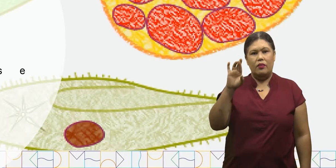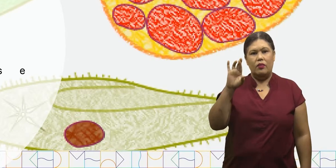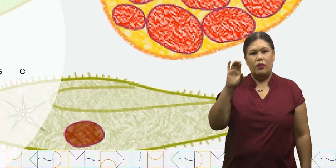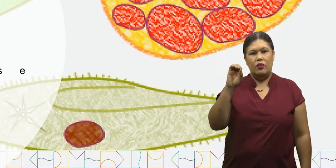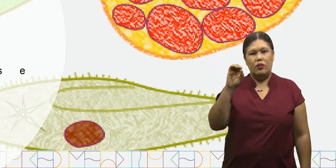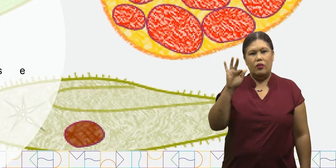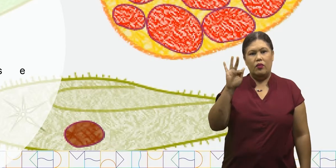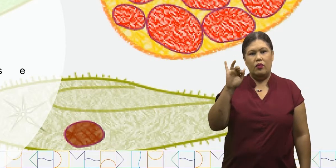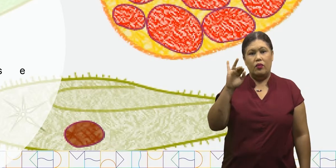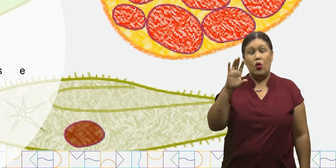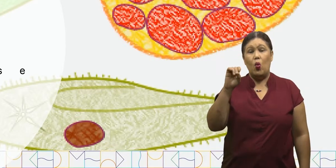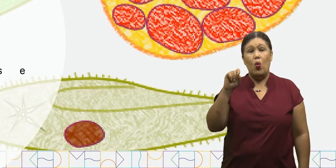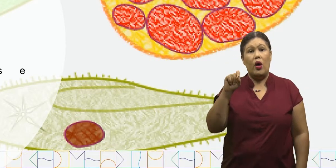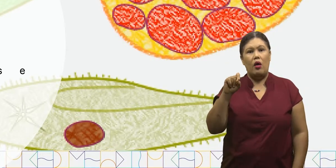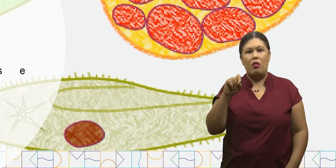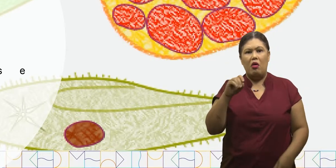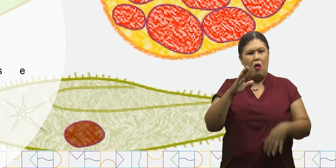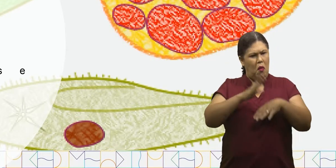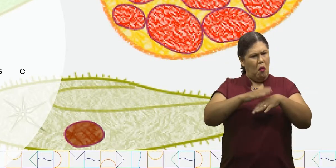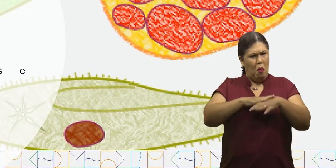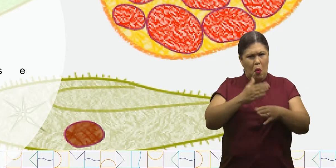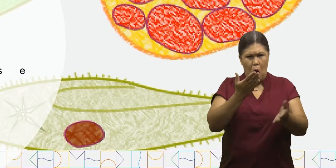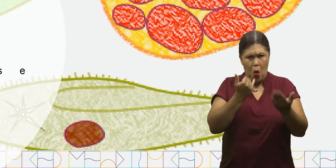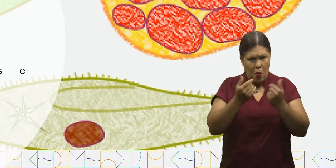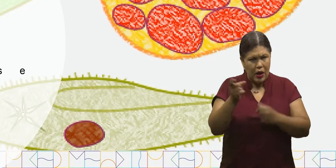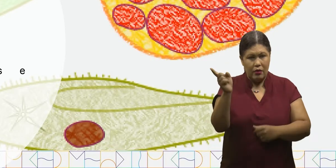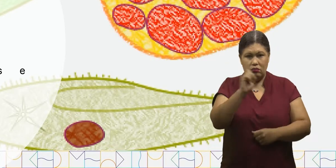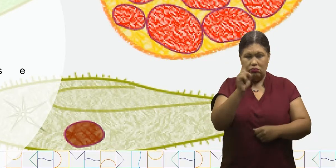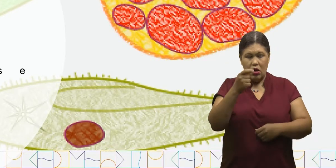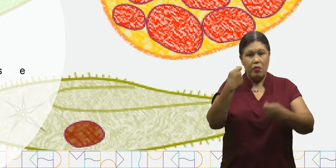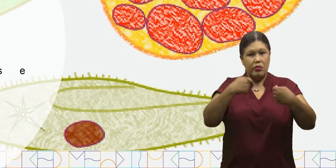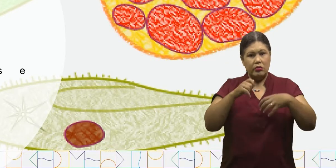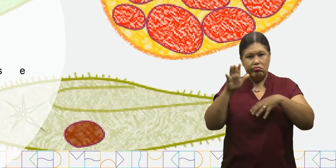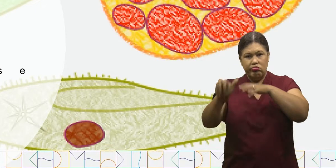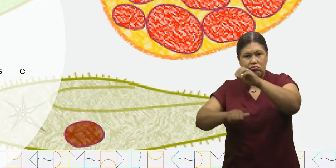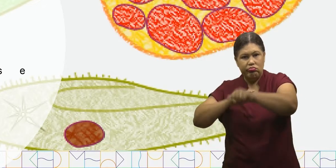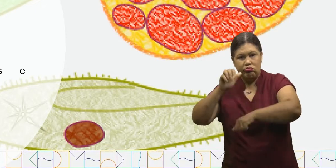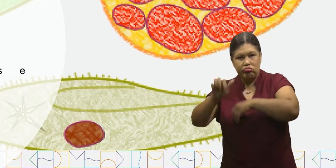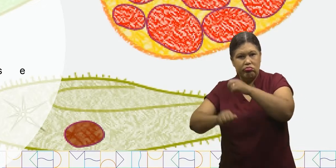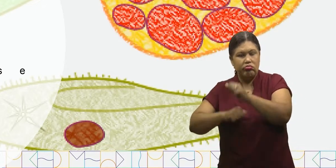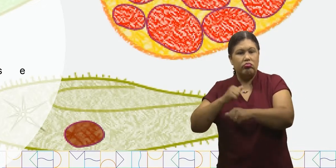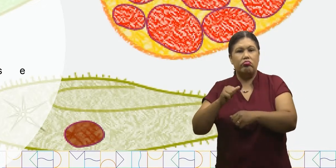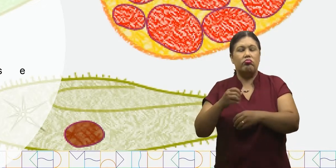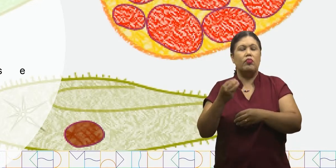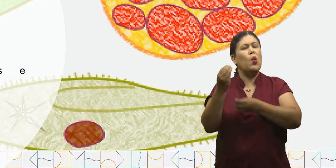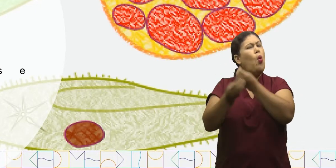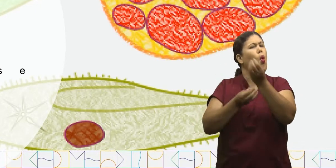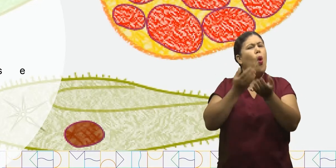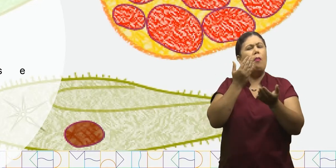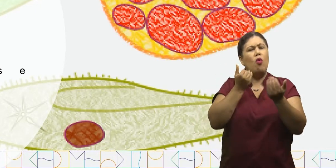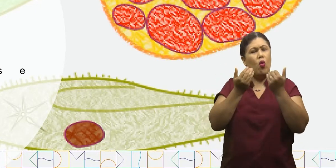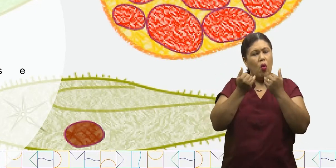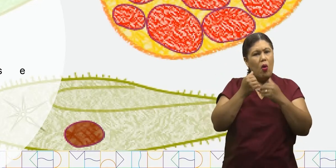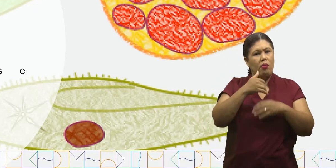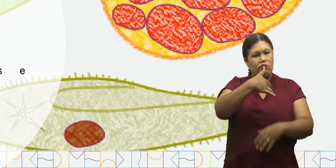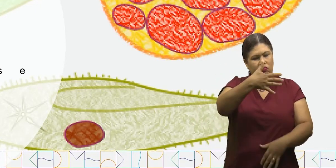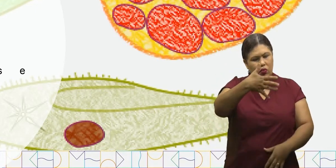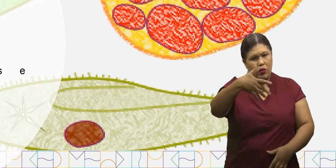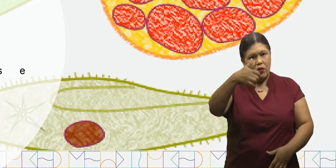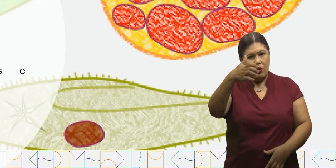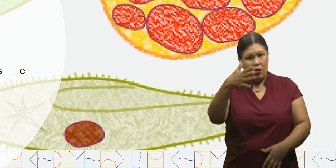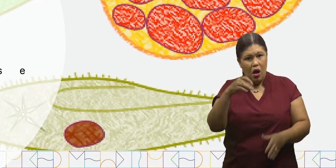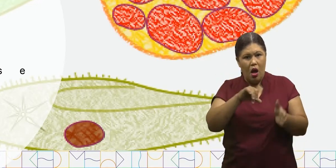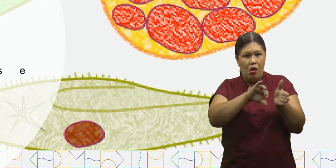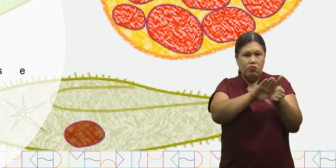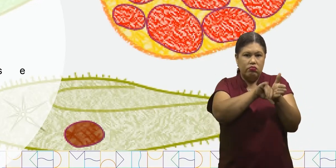heterotróficos. Isso significa que eles não produzem o seu próprio alimento. Eles podem alimentar-se de